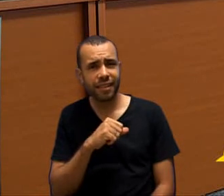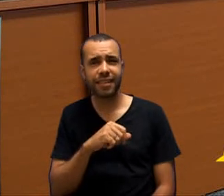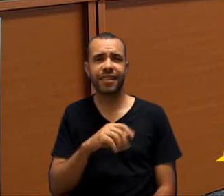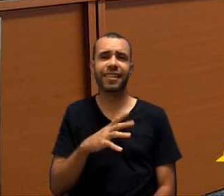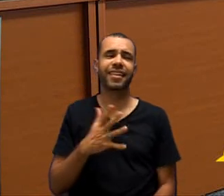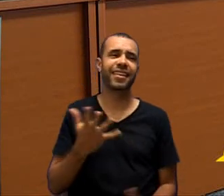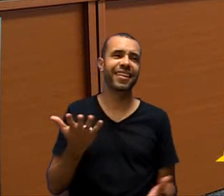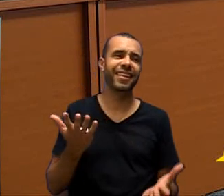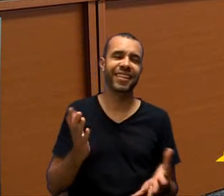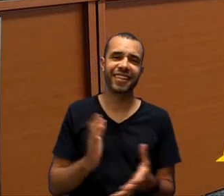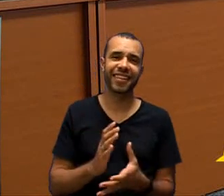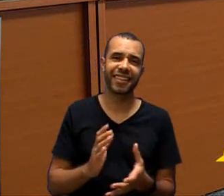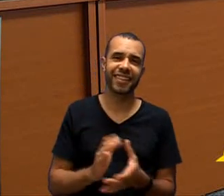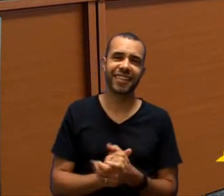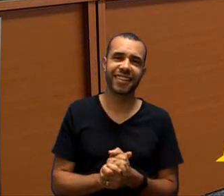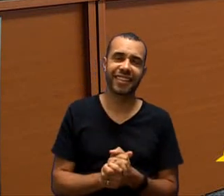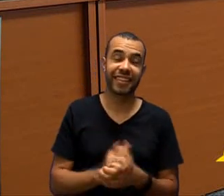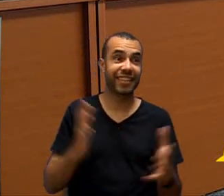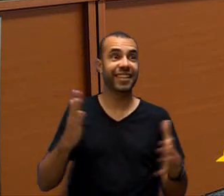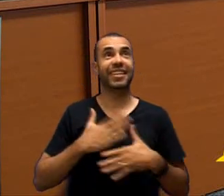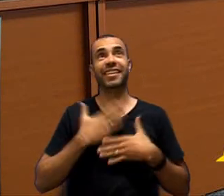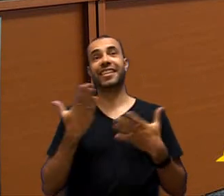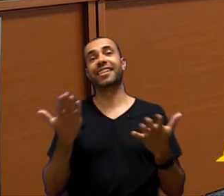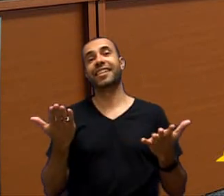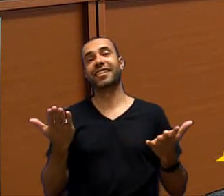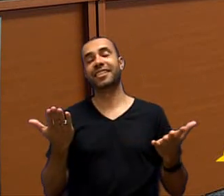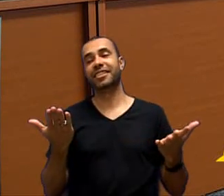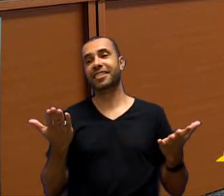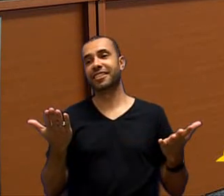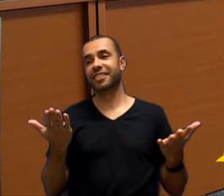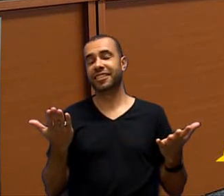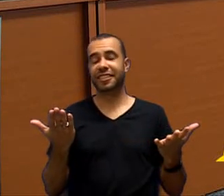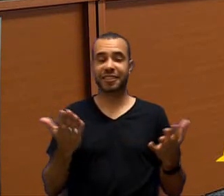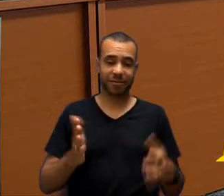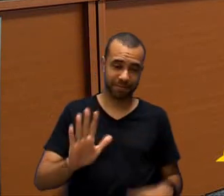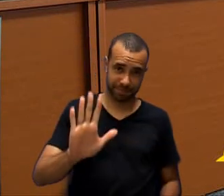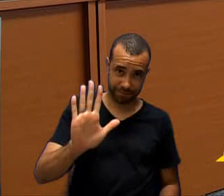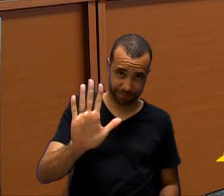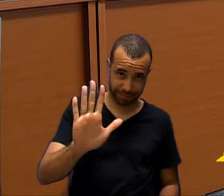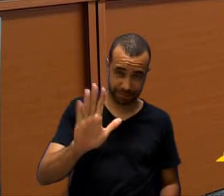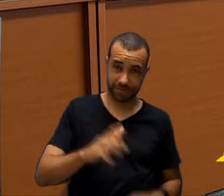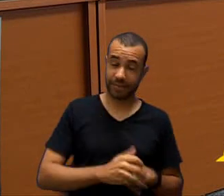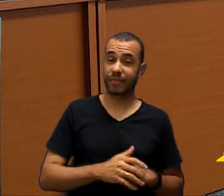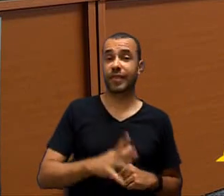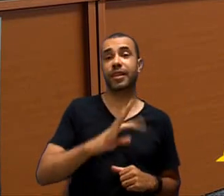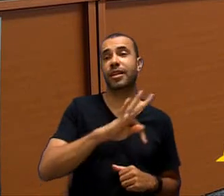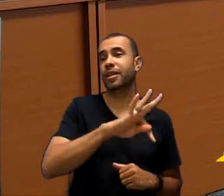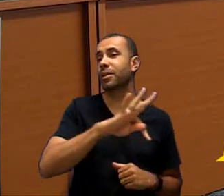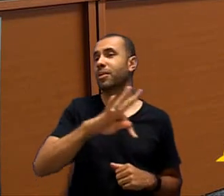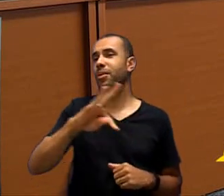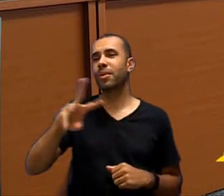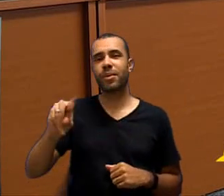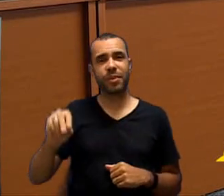Foi um de surpresa, mas todos que estão aqui